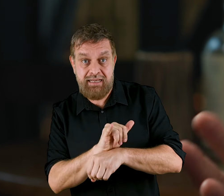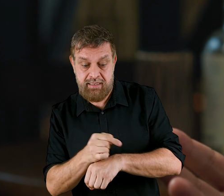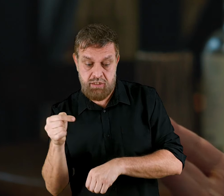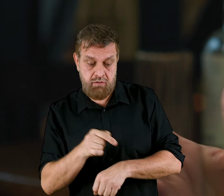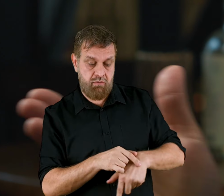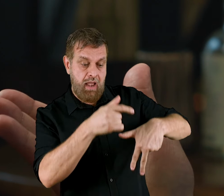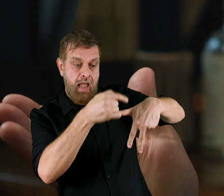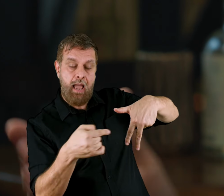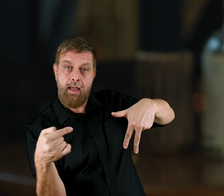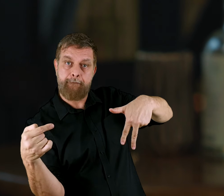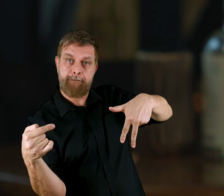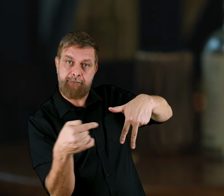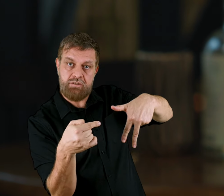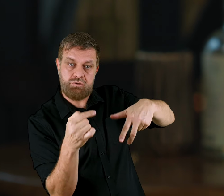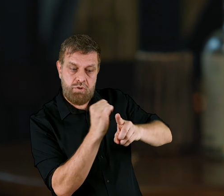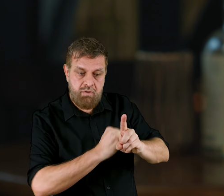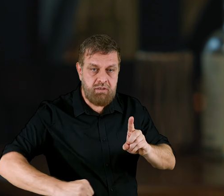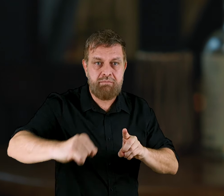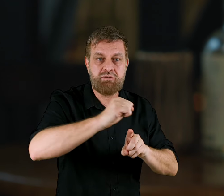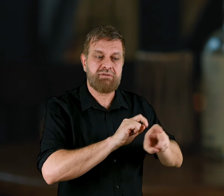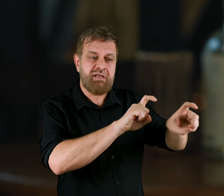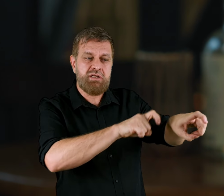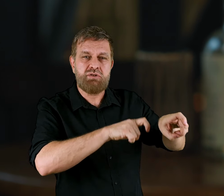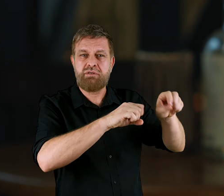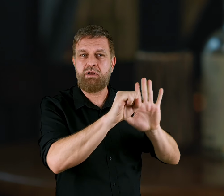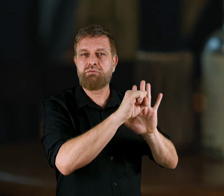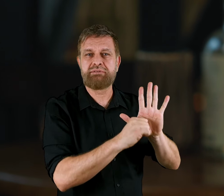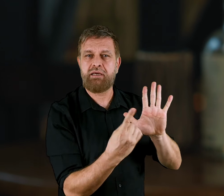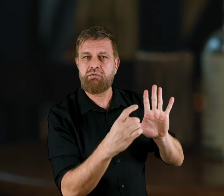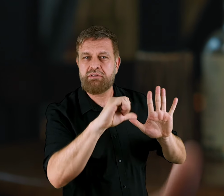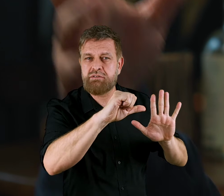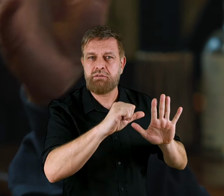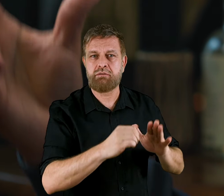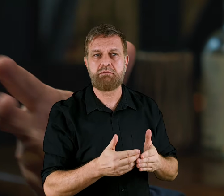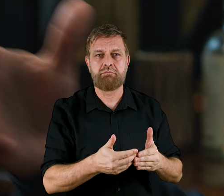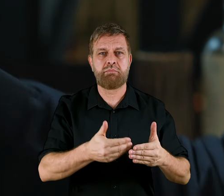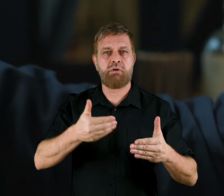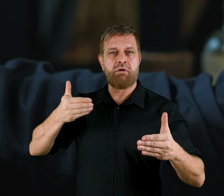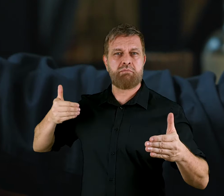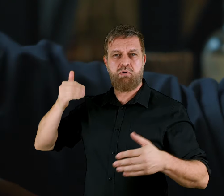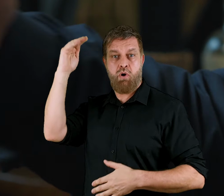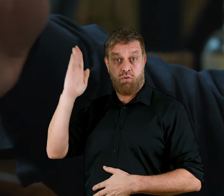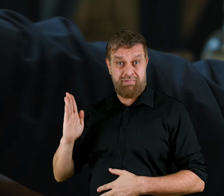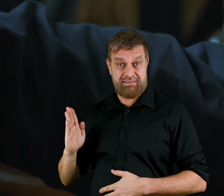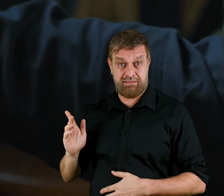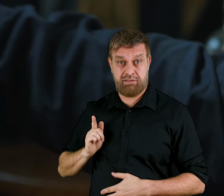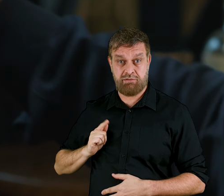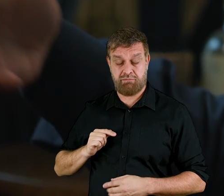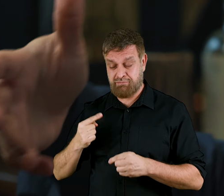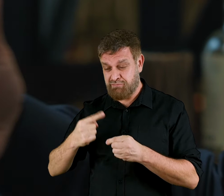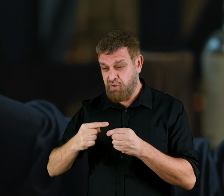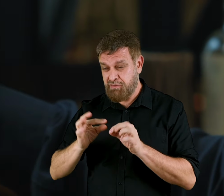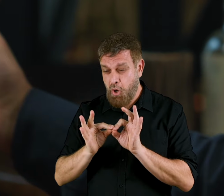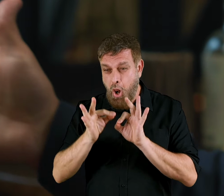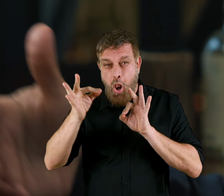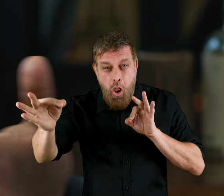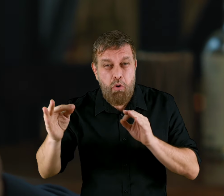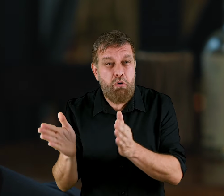pessoa, na sociedade rural no século XIX, no interior do Brasil, em muitos lugares periféricos,